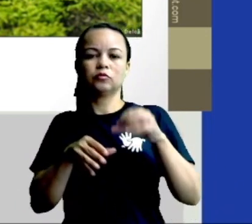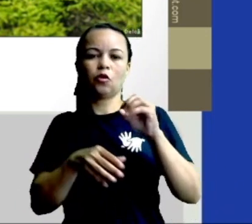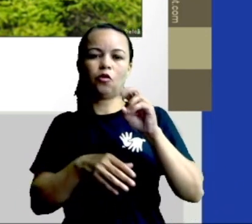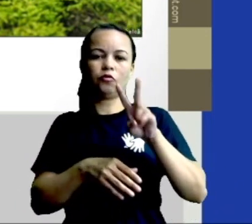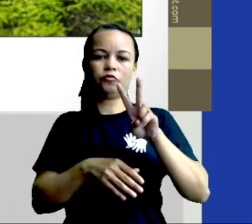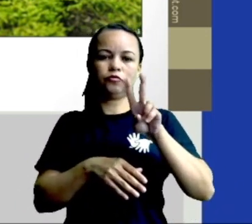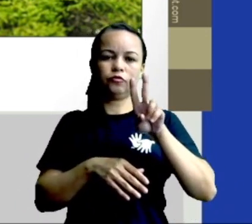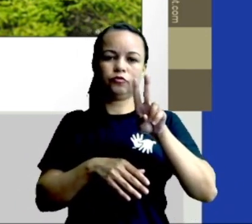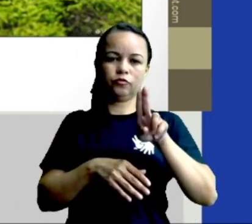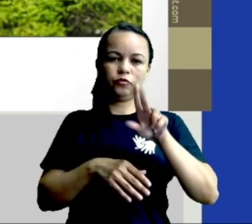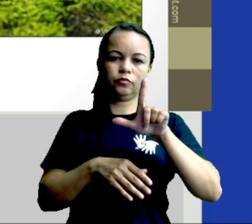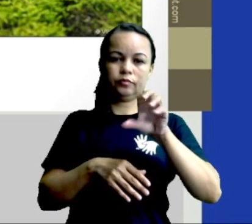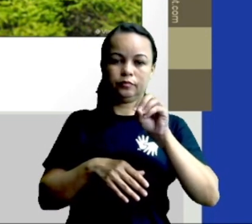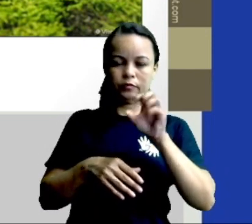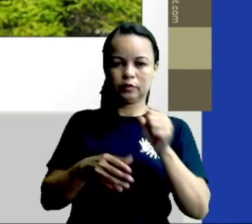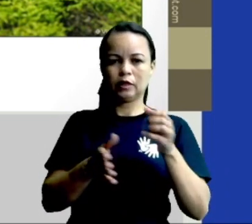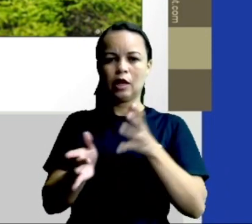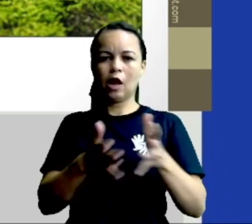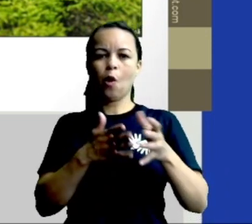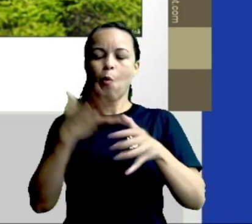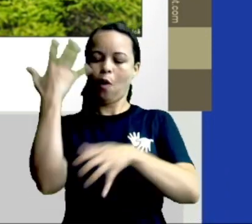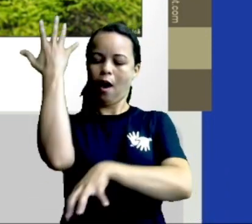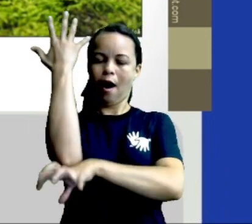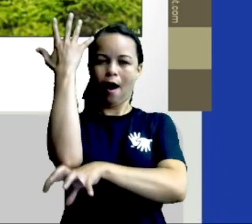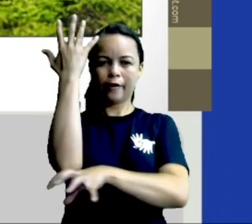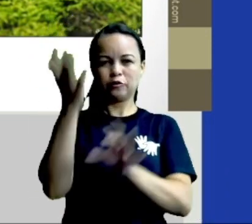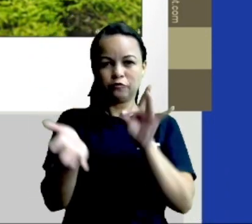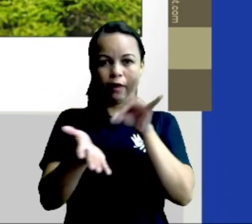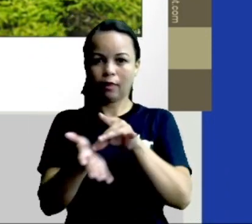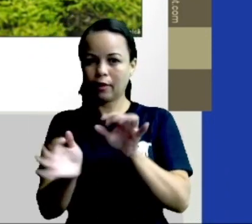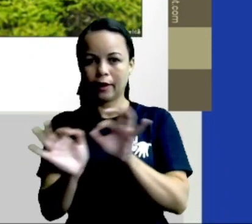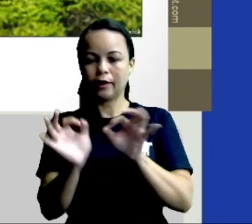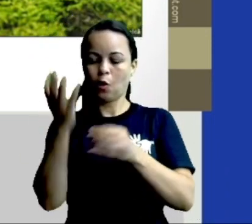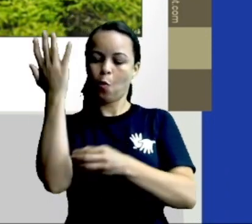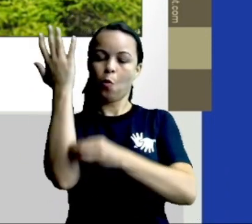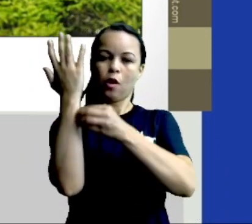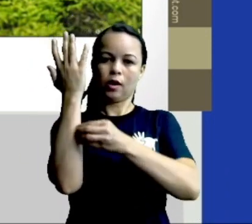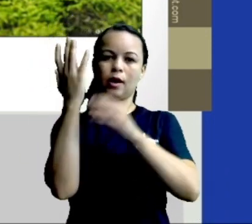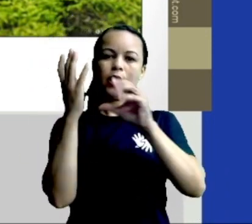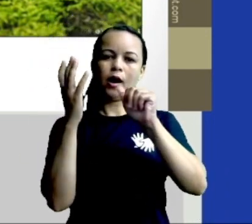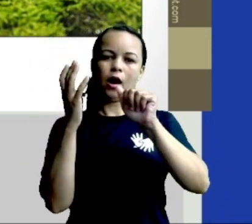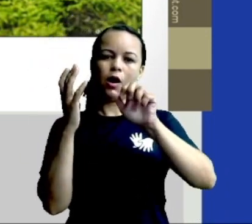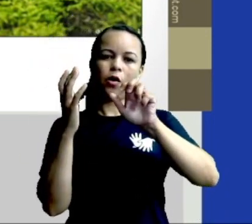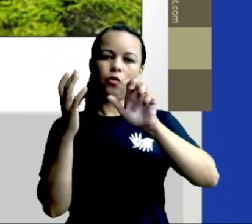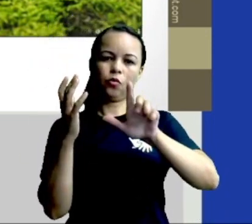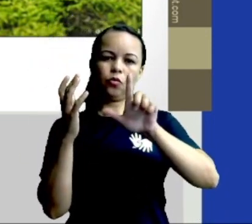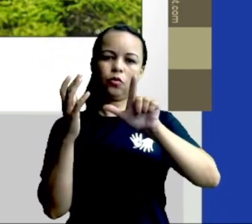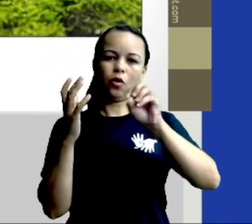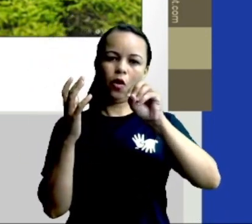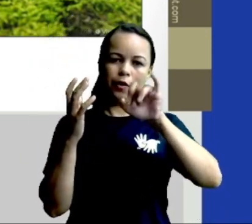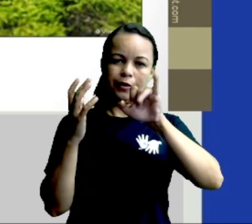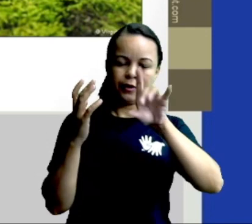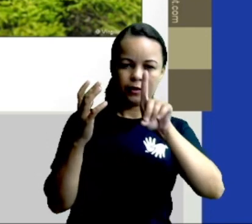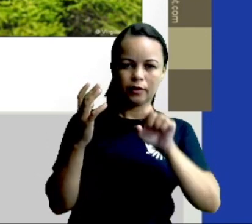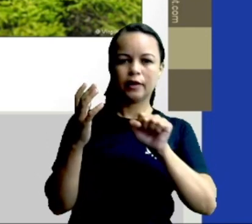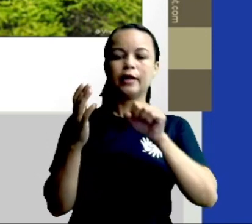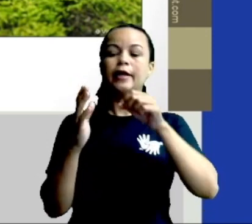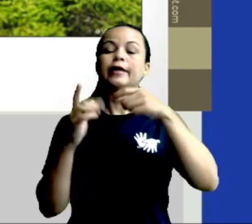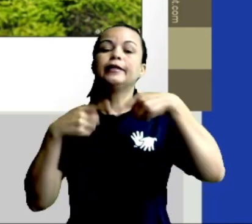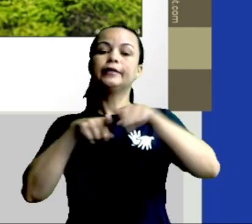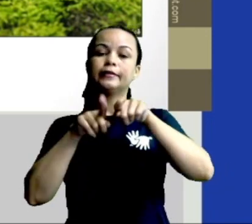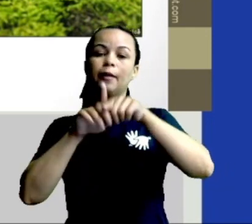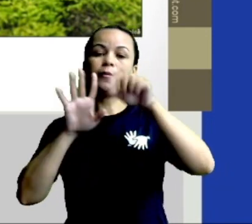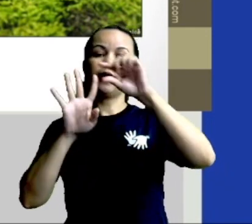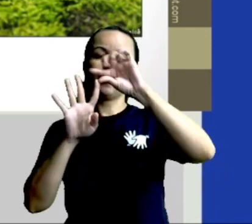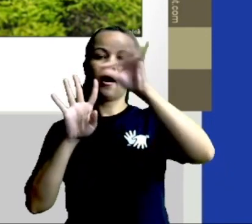raiz verdadeira, eles vão ter uma coisa chamada de rizoide. Não vão produzir caules ainda verdadeiras, vão ser cauloide. E não vão produzir folhas verdadeiras,